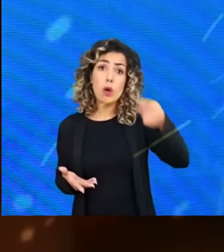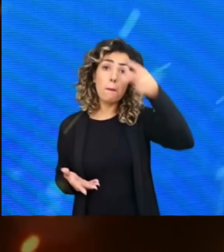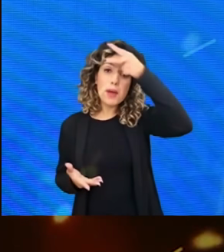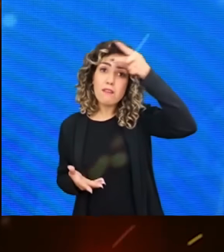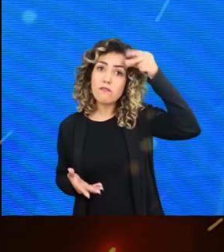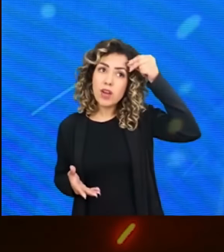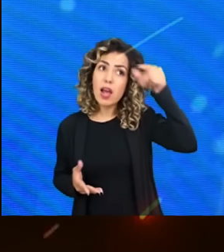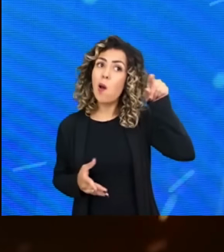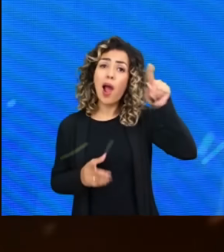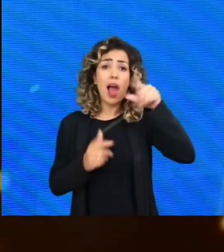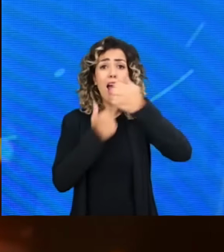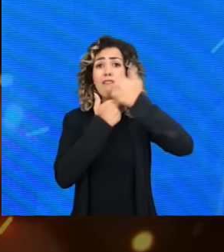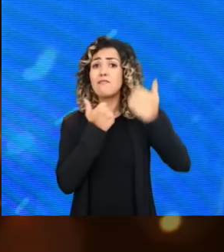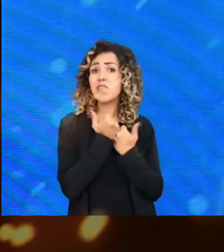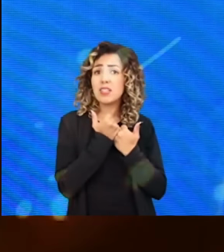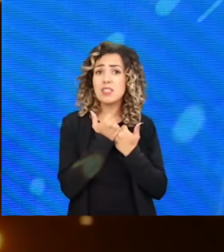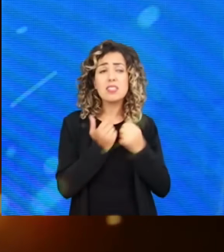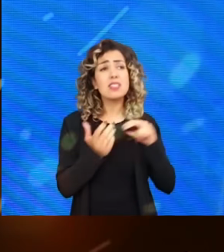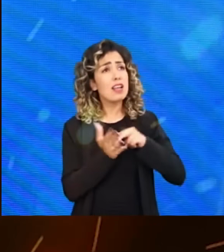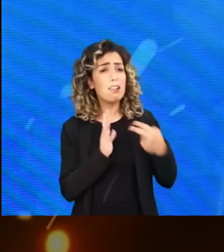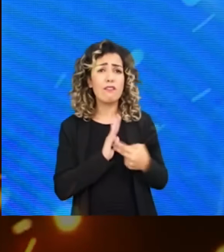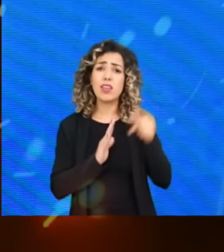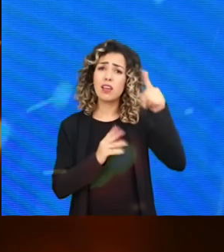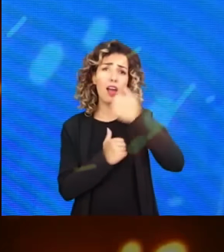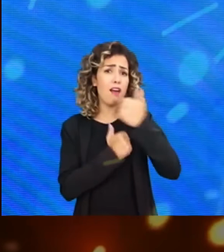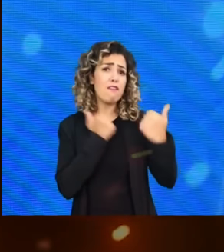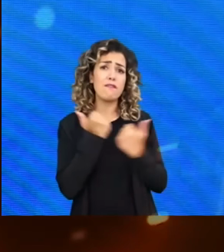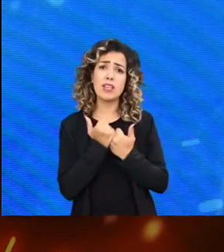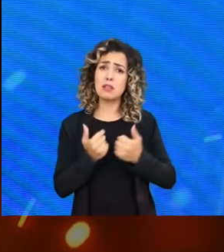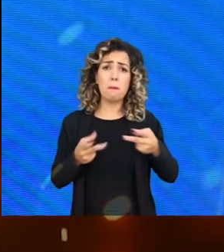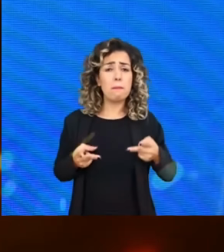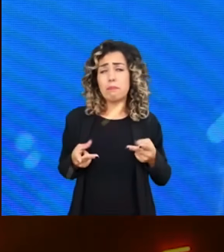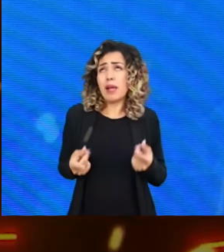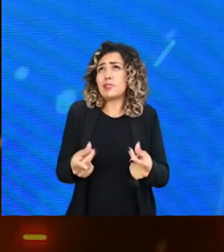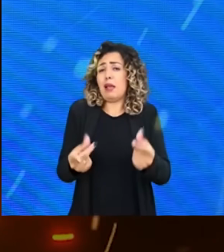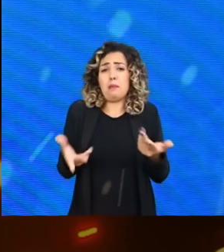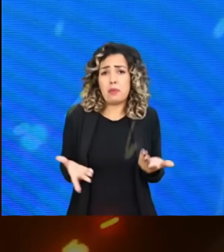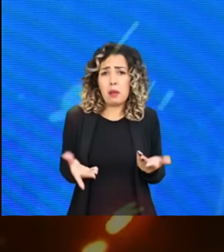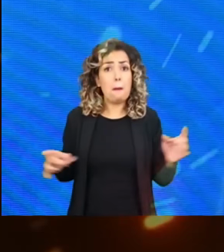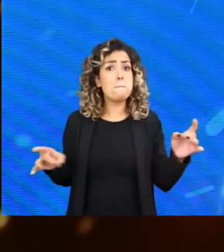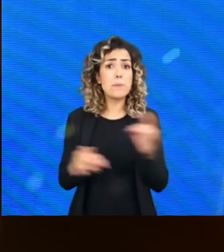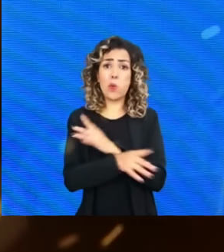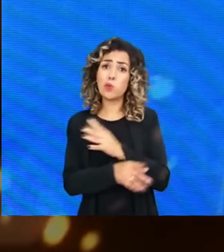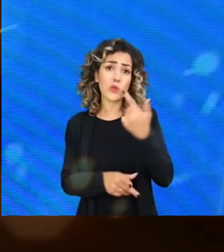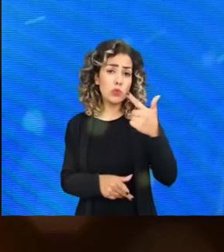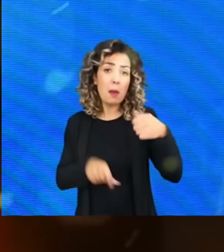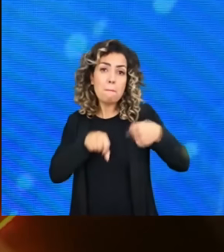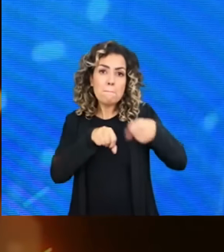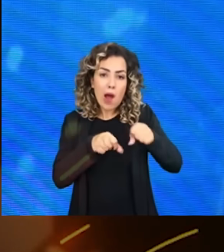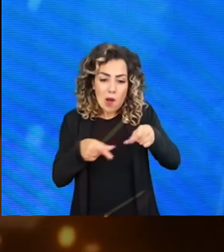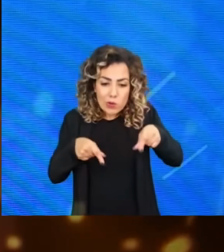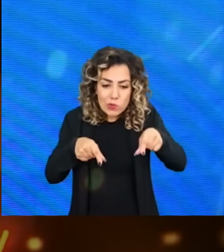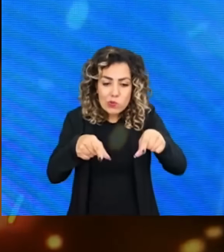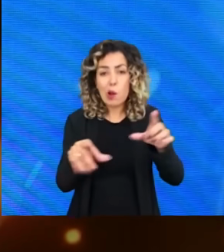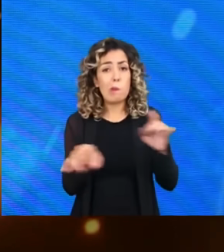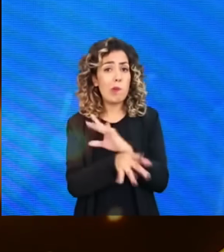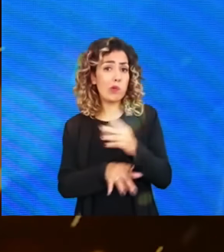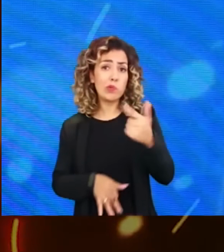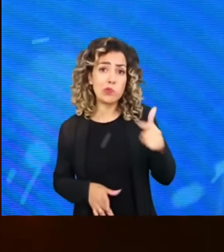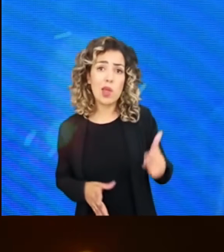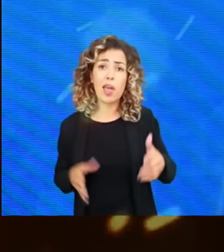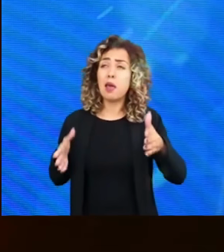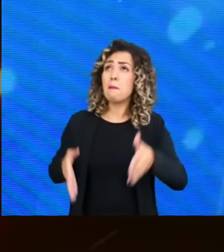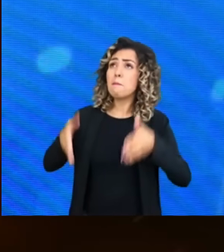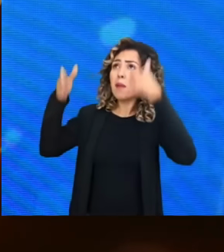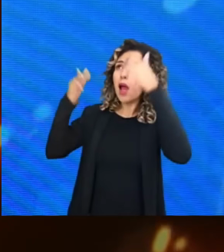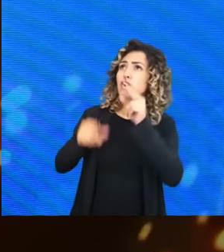vice-prefeito e sabendo que não conseguiu concluir as obras de corredor de cuidar dos monumentos históricos aqui fica meu